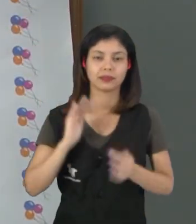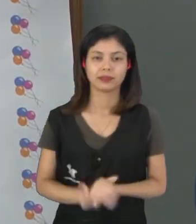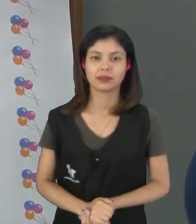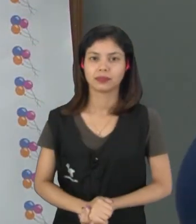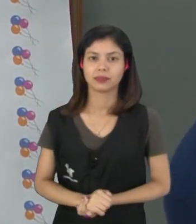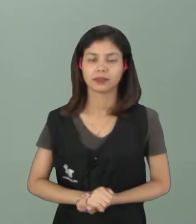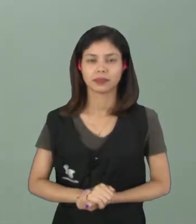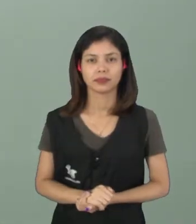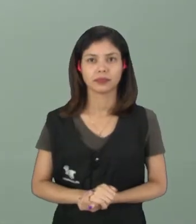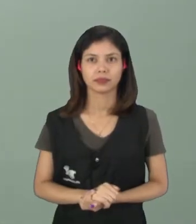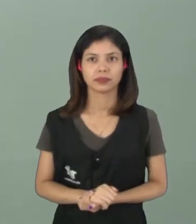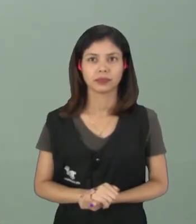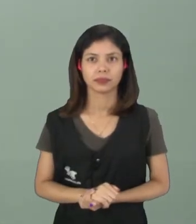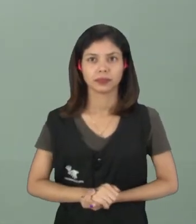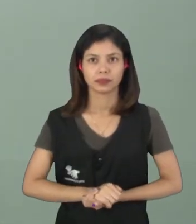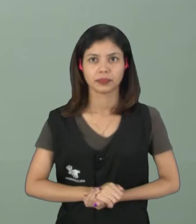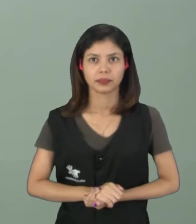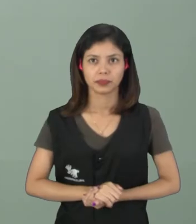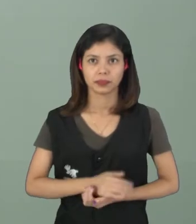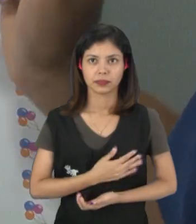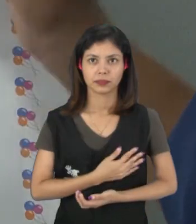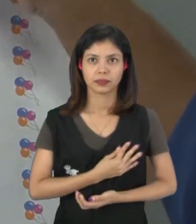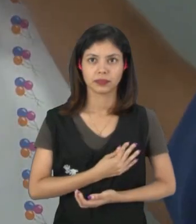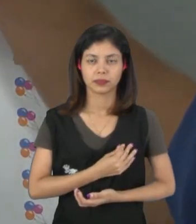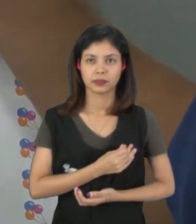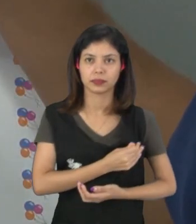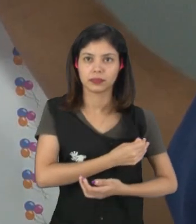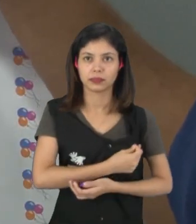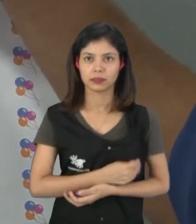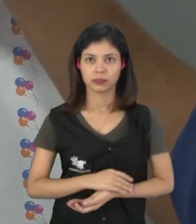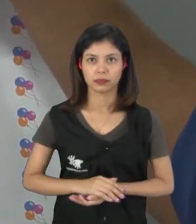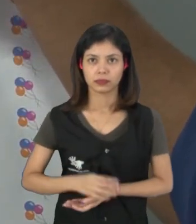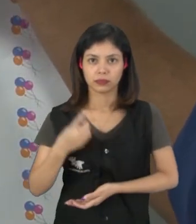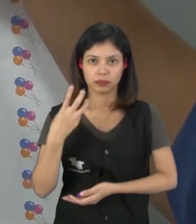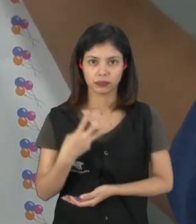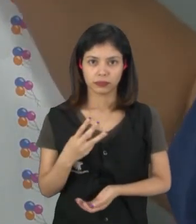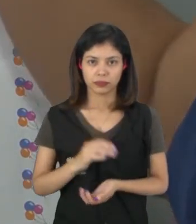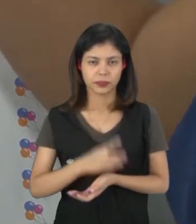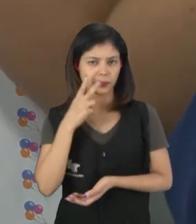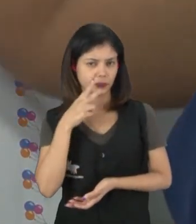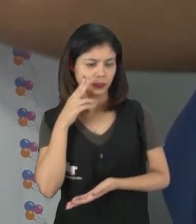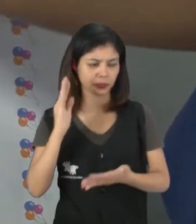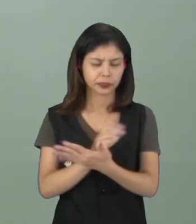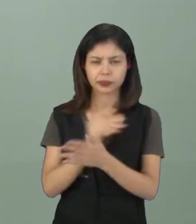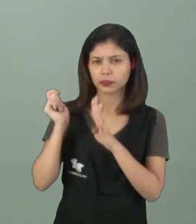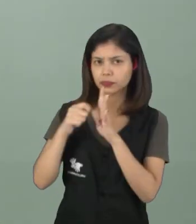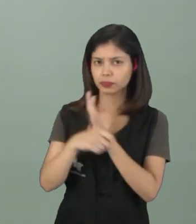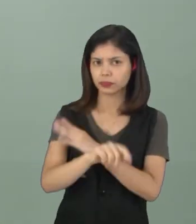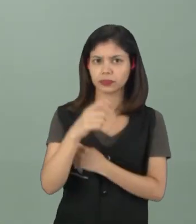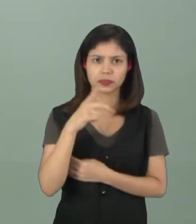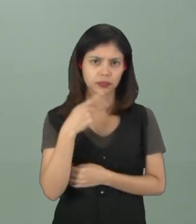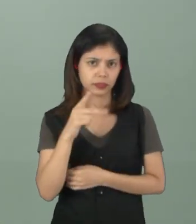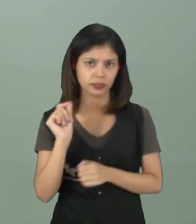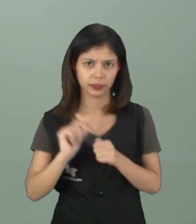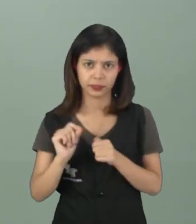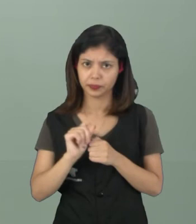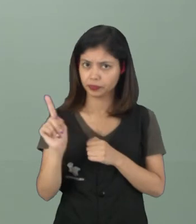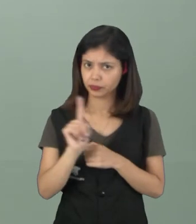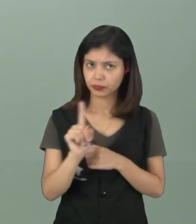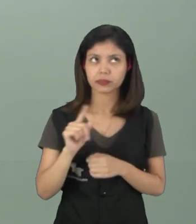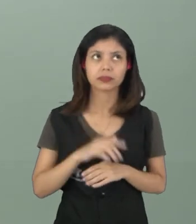Olha só já tratamos de três comemorações vejo que tem alguns meses que nós não